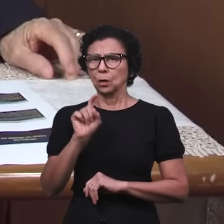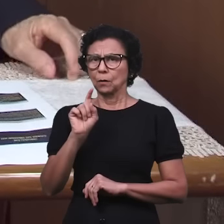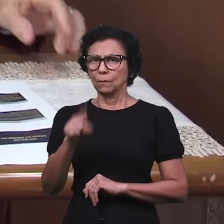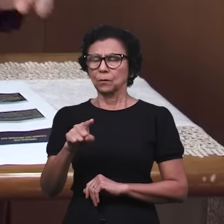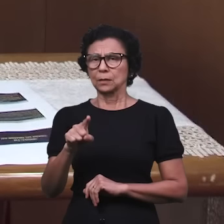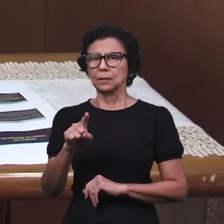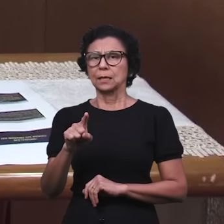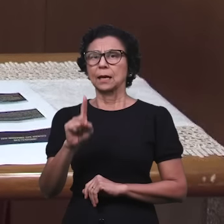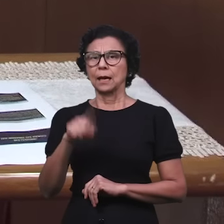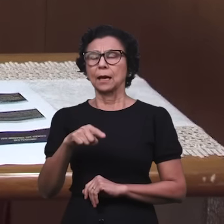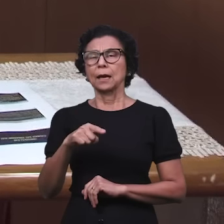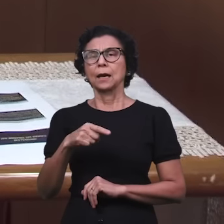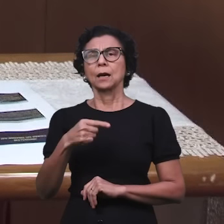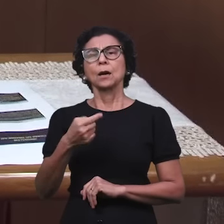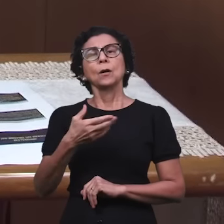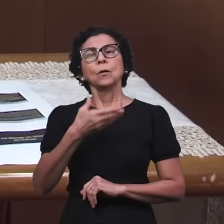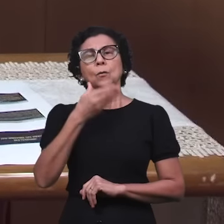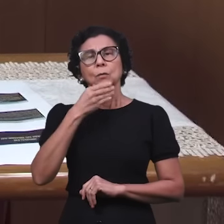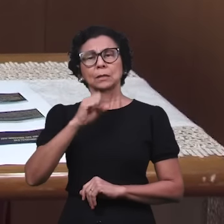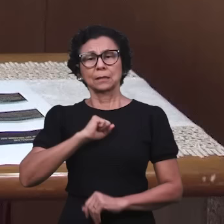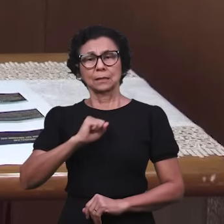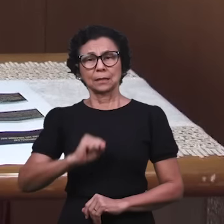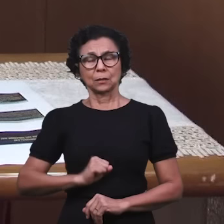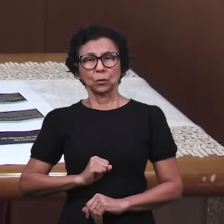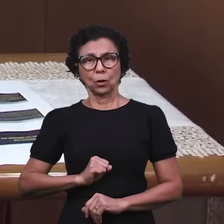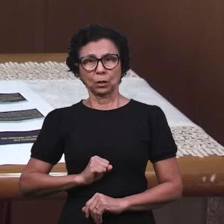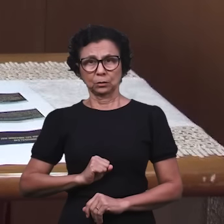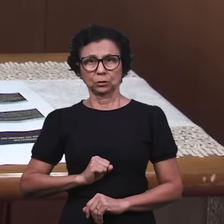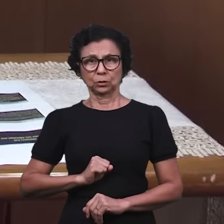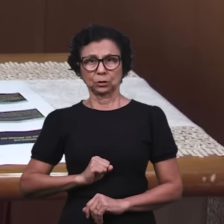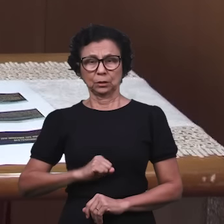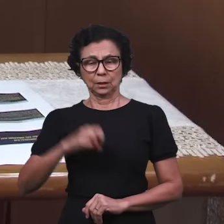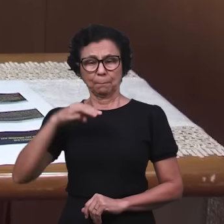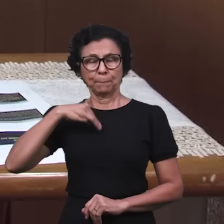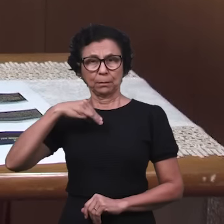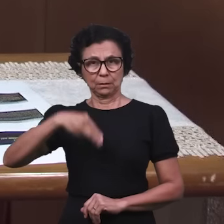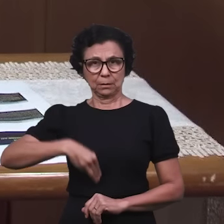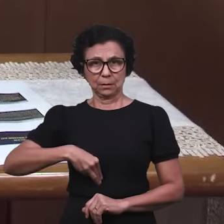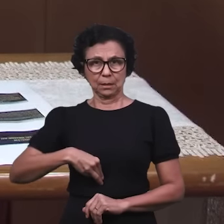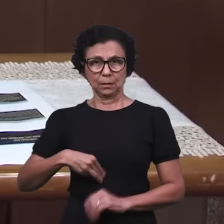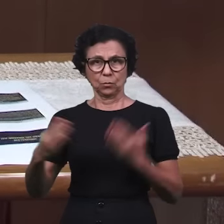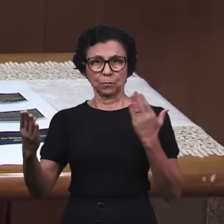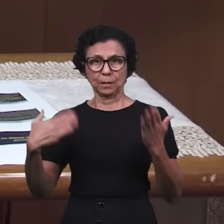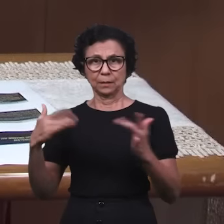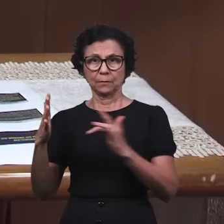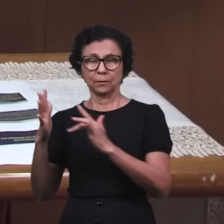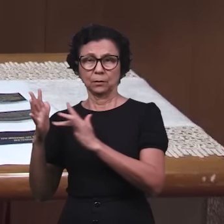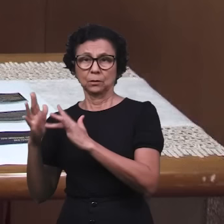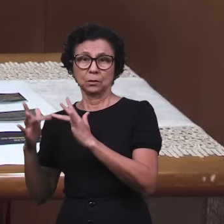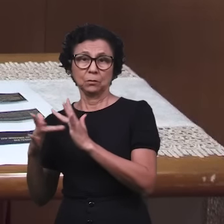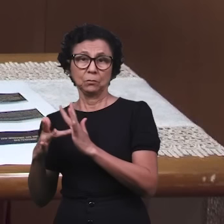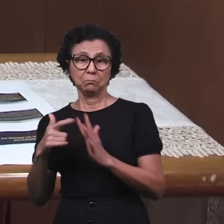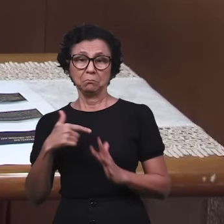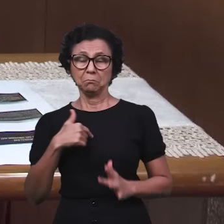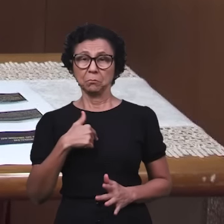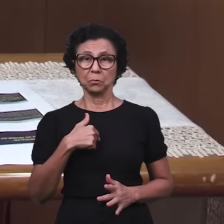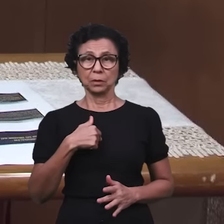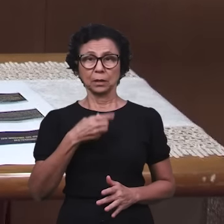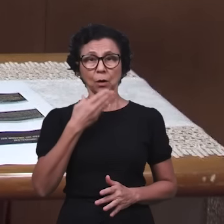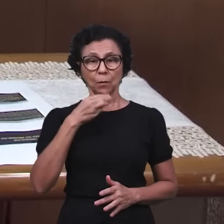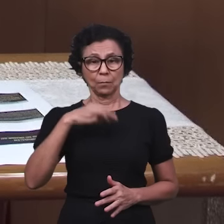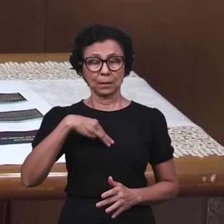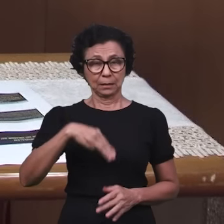de Melquisedeque. Esse Melquisedeque, um tipo do Senhor Jesus, que apareceu e desapareceu, sem pai, sem mãe,